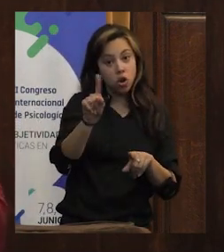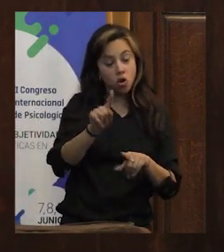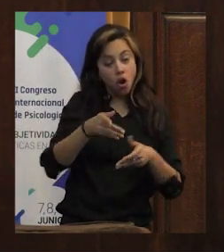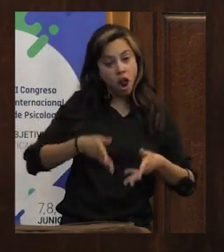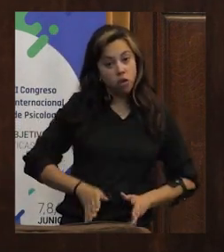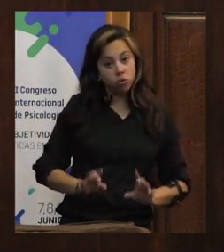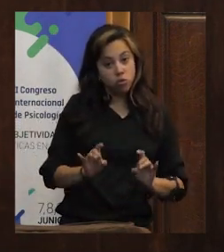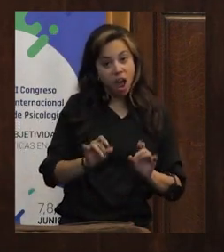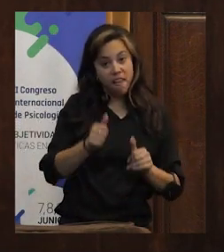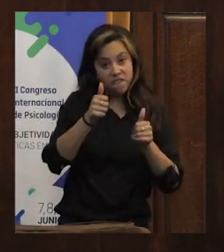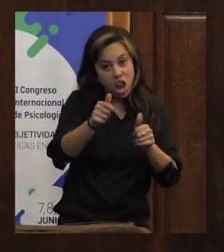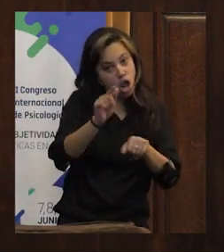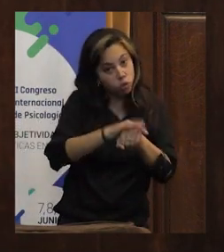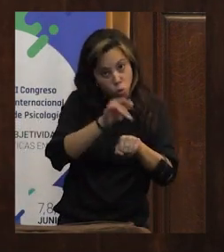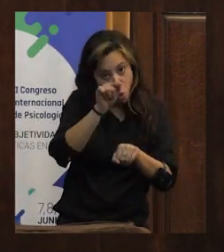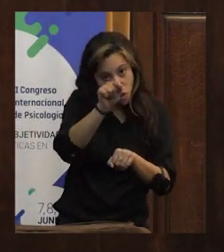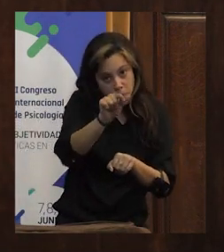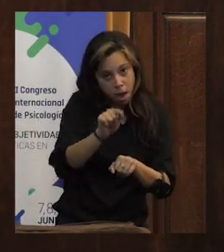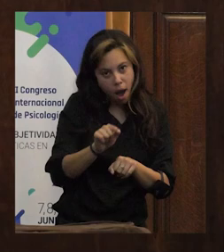esse tema.